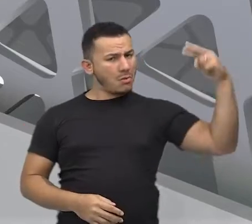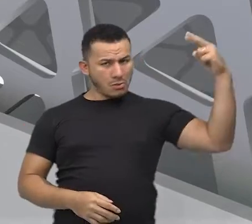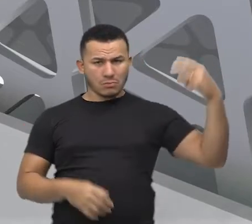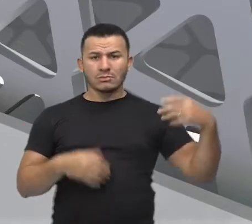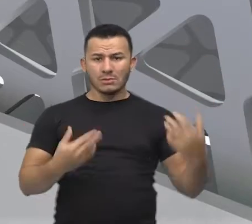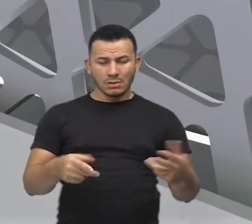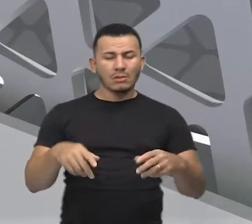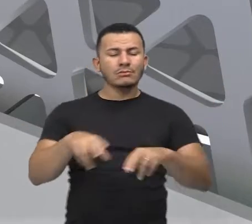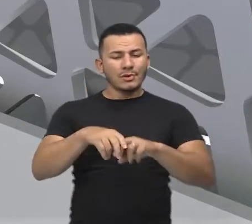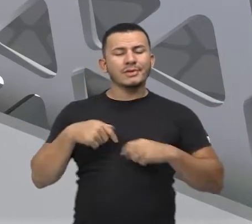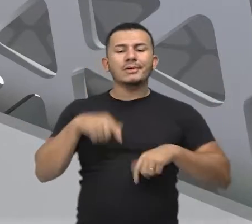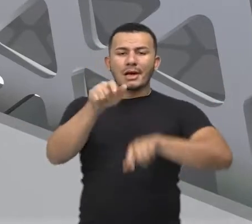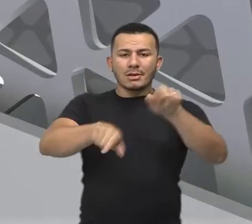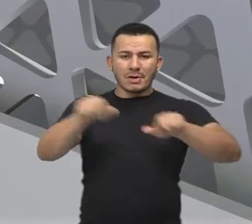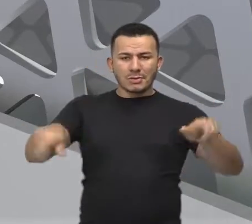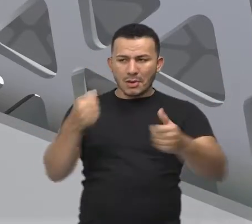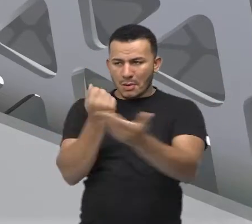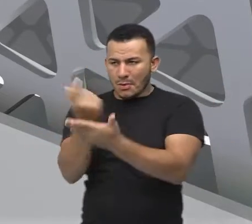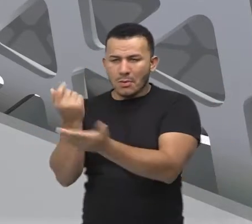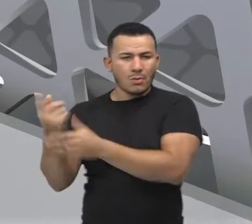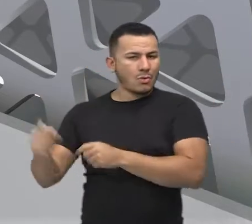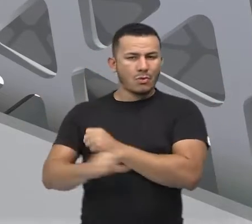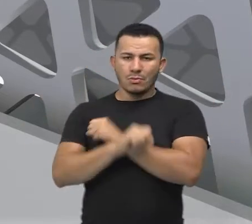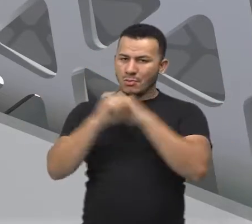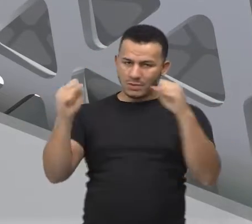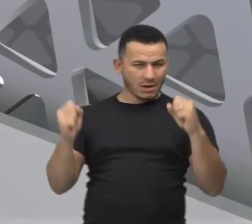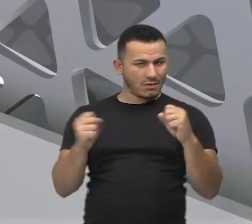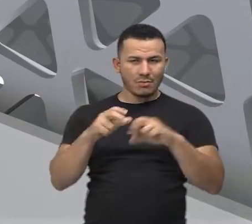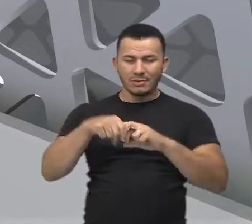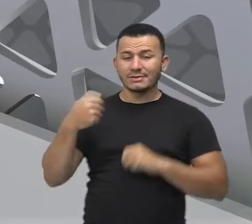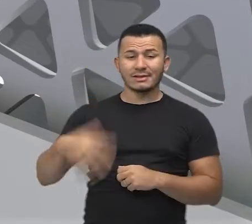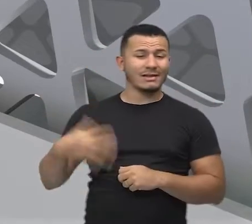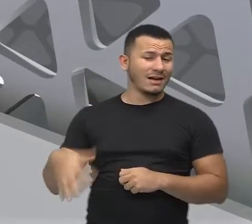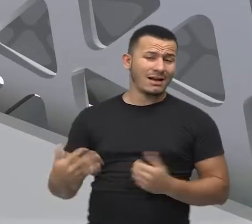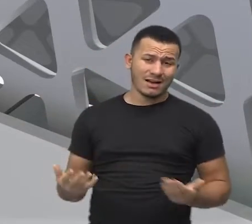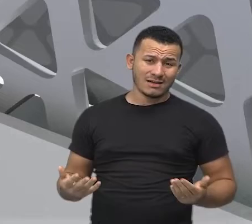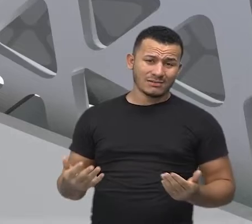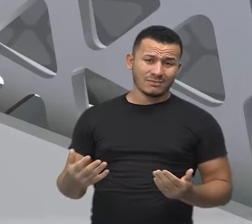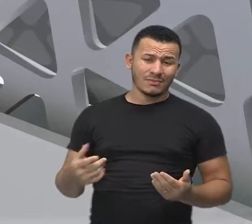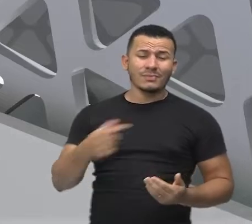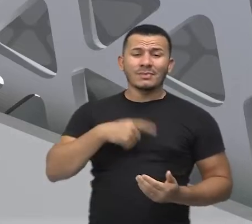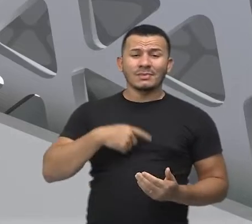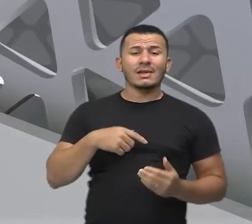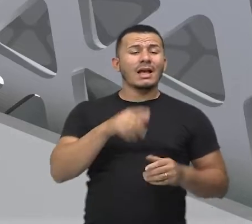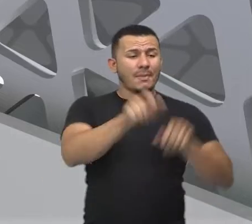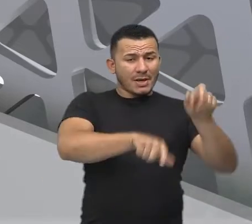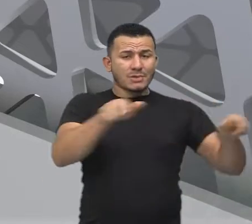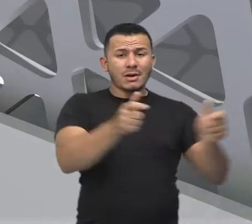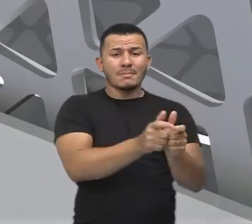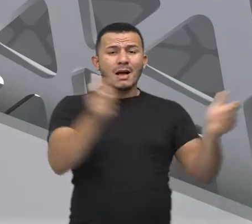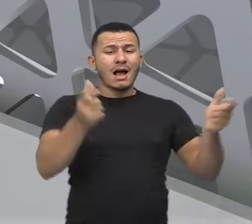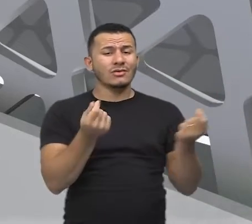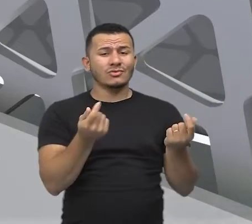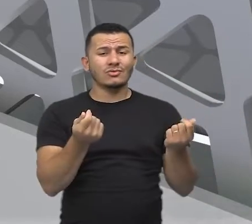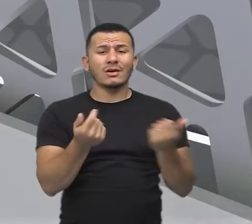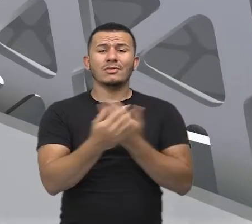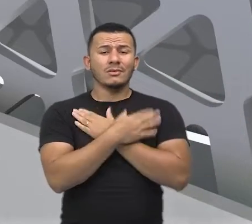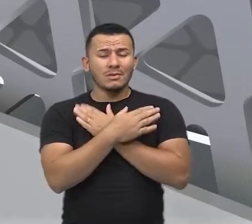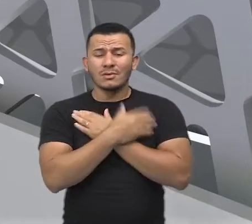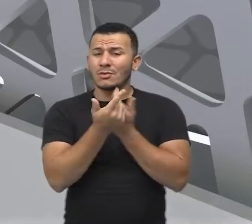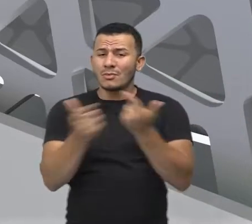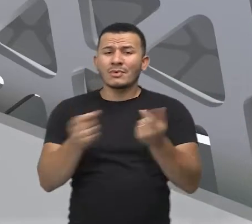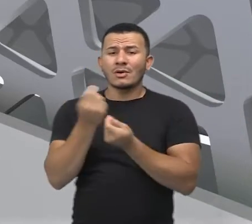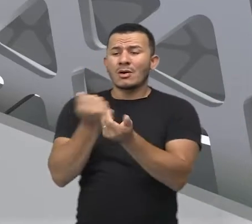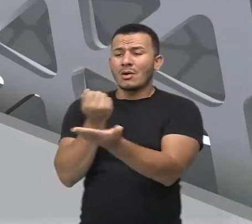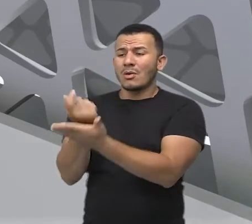por parte da população em adquirir este produto, certo? Porque a maior parte da população não tem condições de manter, ou